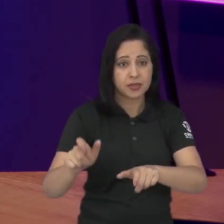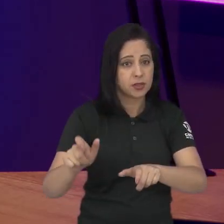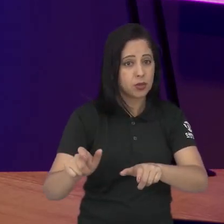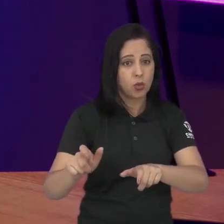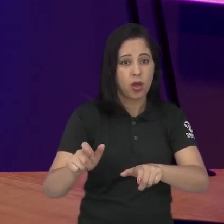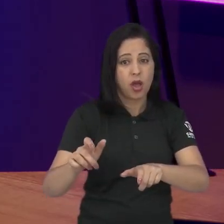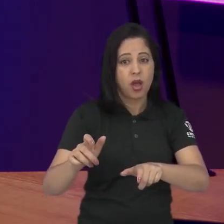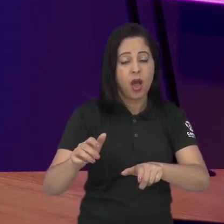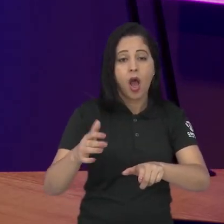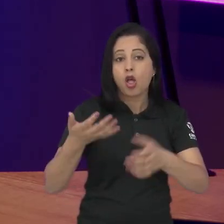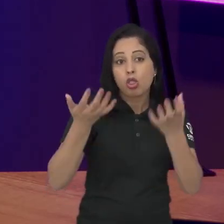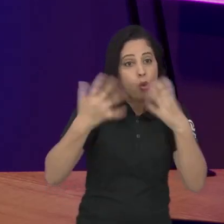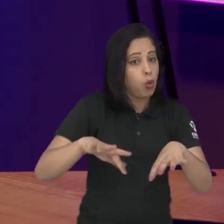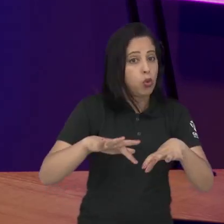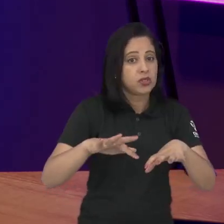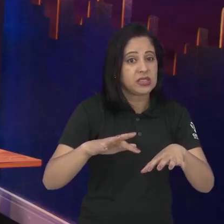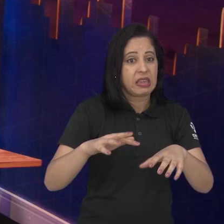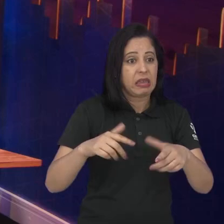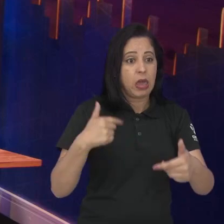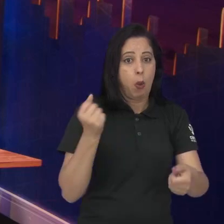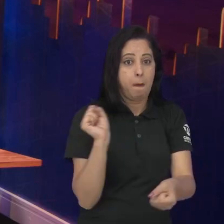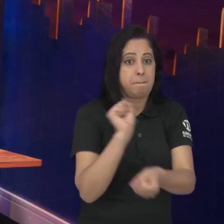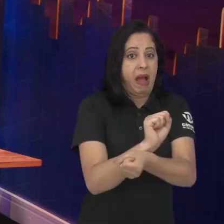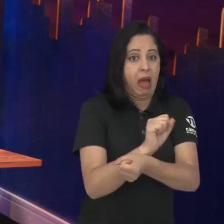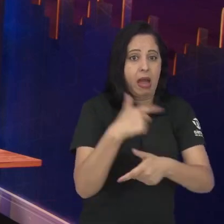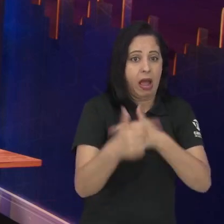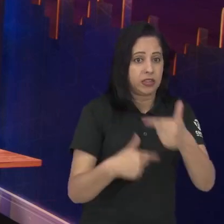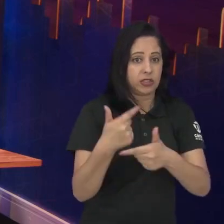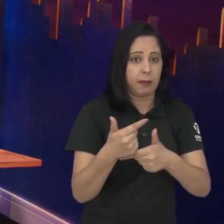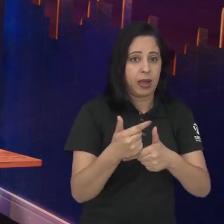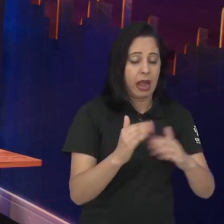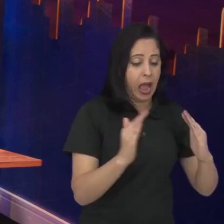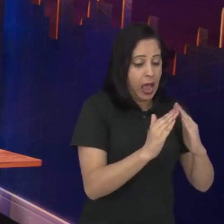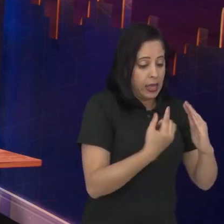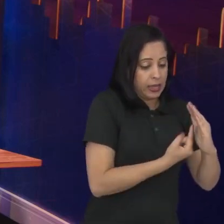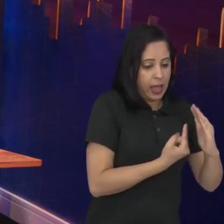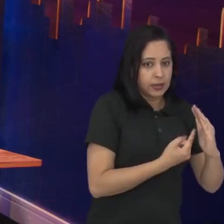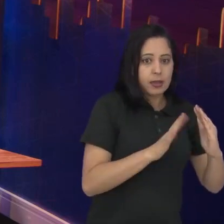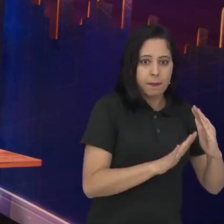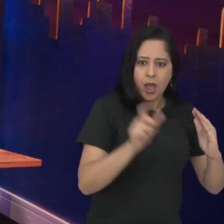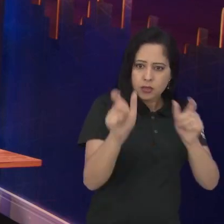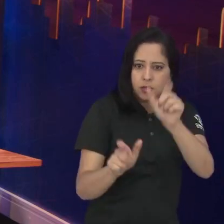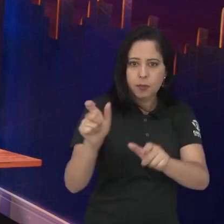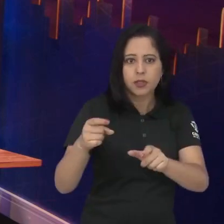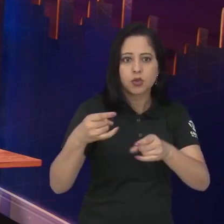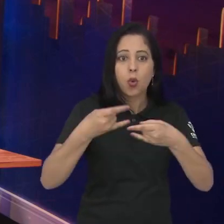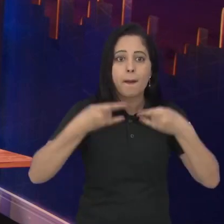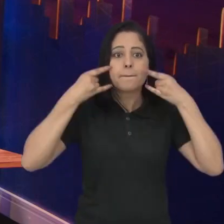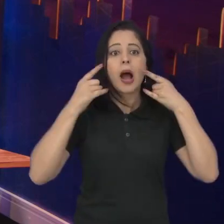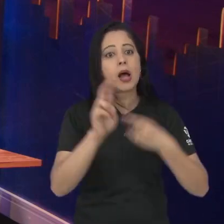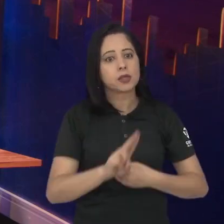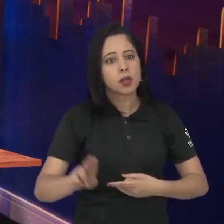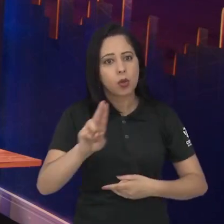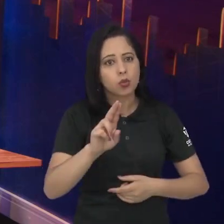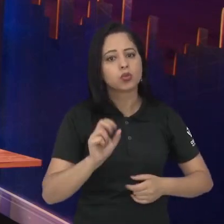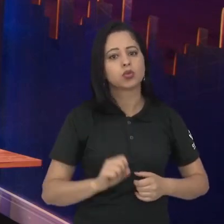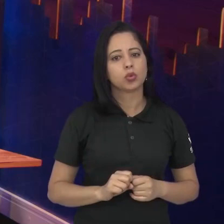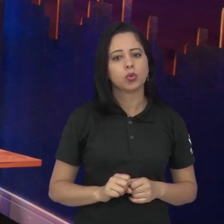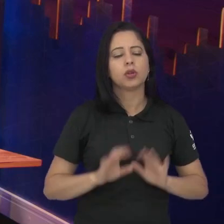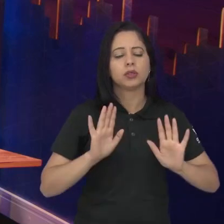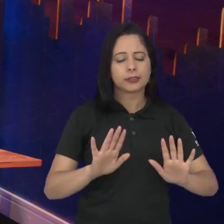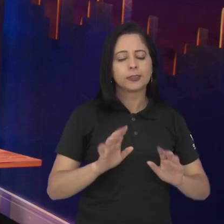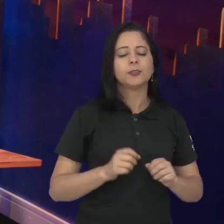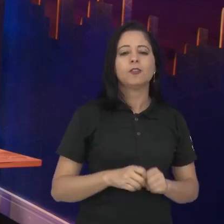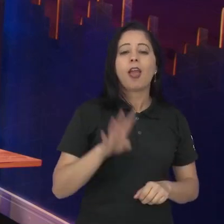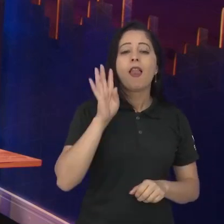parar, mas elas parar de trabalhar, né, fazer quarentena, mas elas se cuidavam ao máximo, quem conseguiu parar, parou. Então,